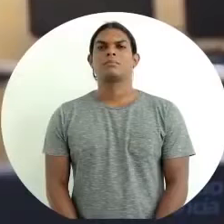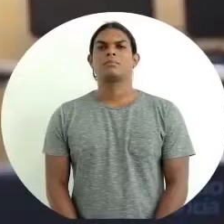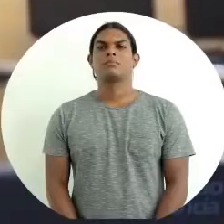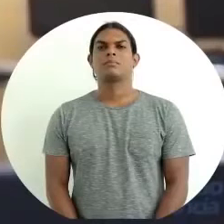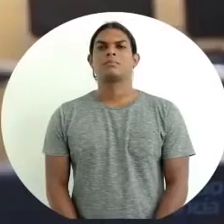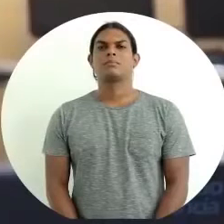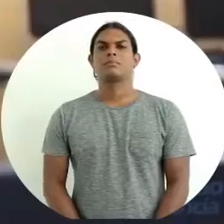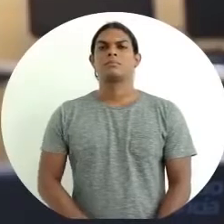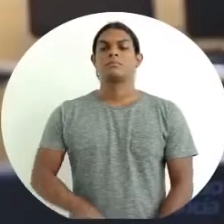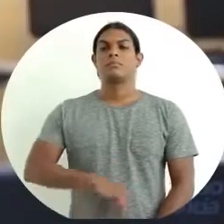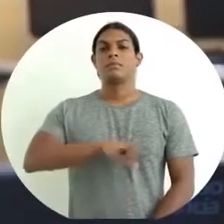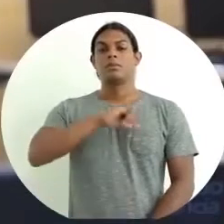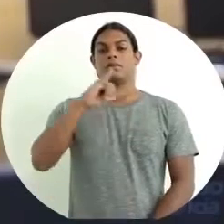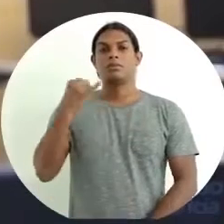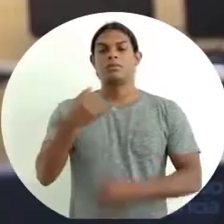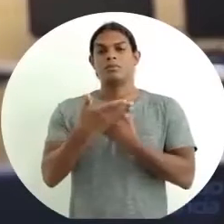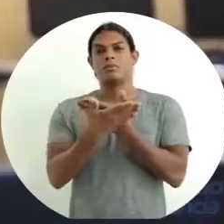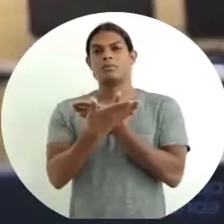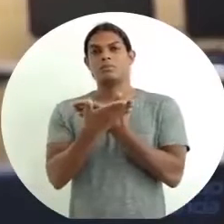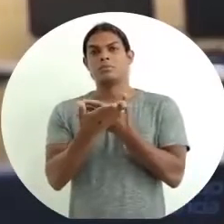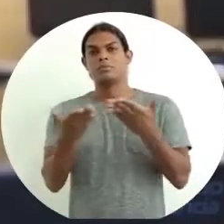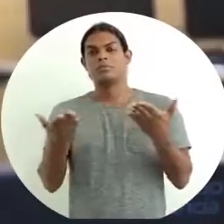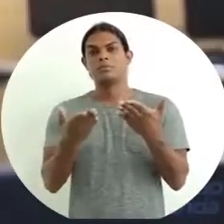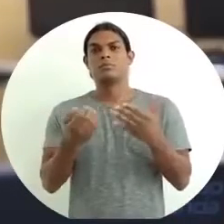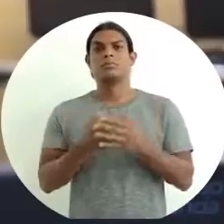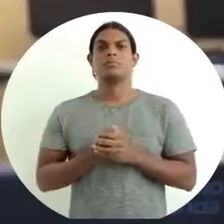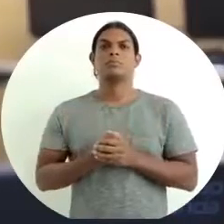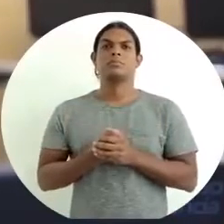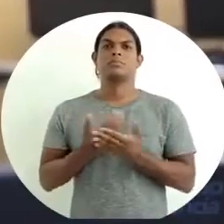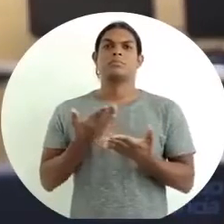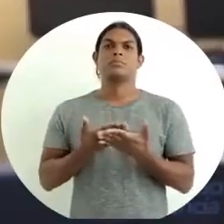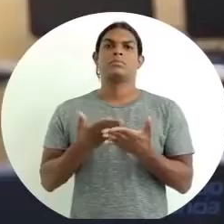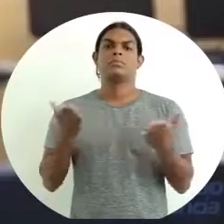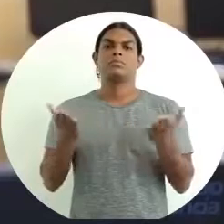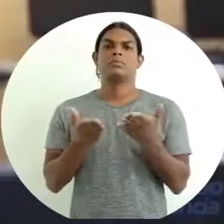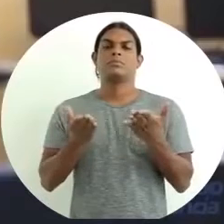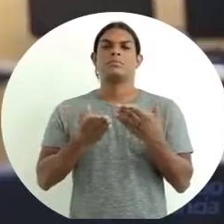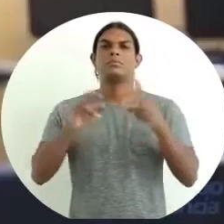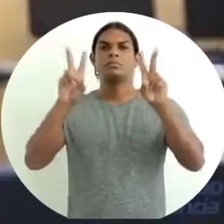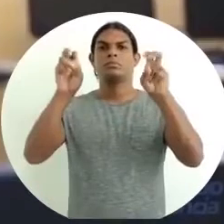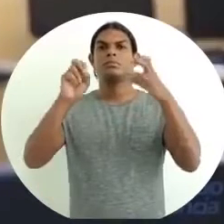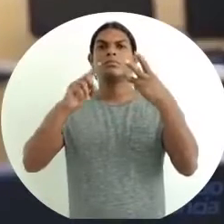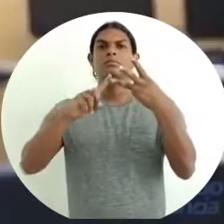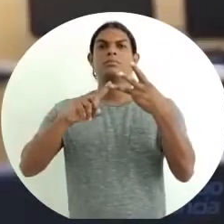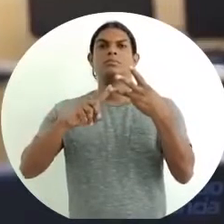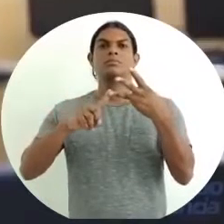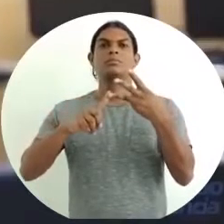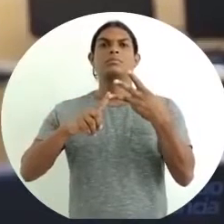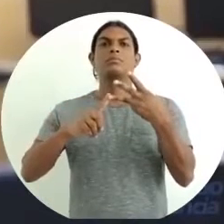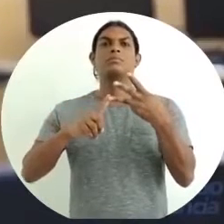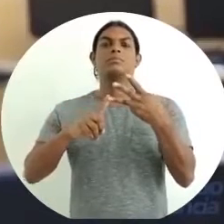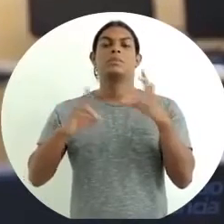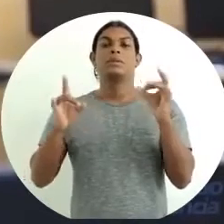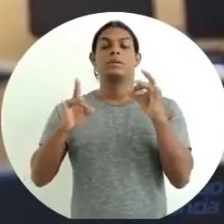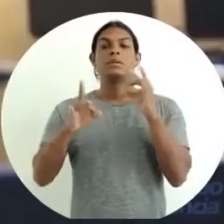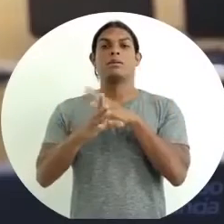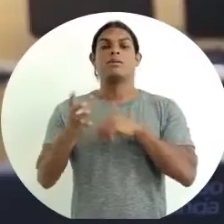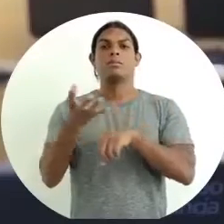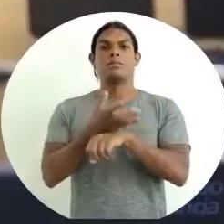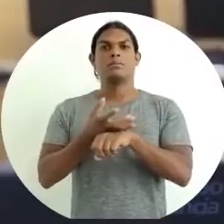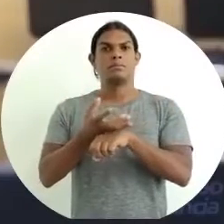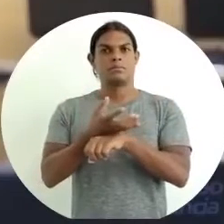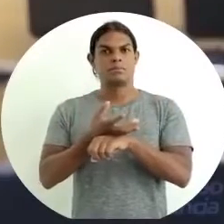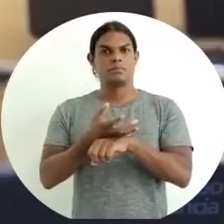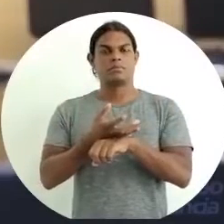para cima. Bom, meus queridos alunos, estamos de volta para agora a terceira competência, em que nós encerraremos a nossa disciplina.